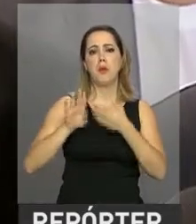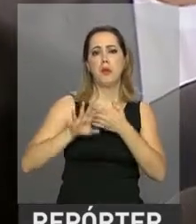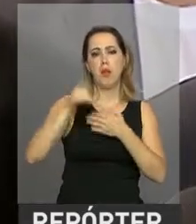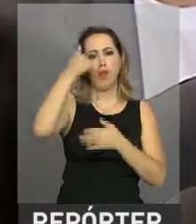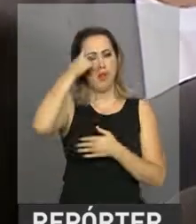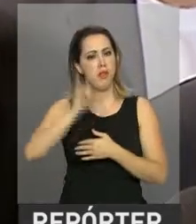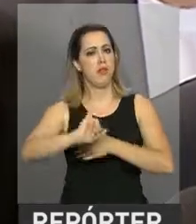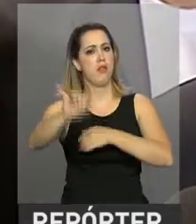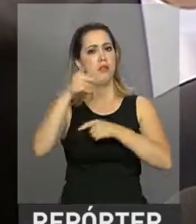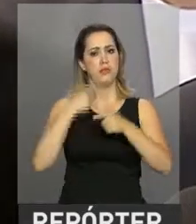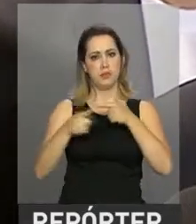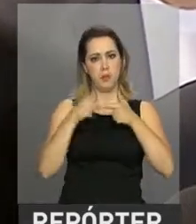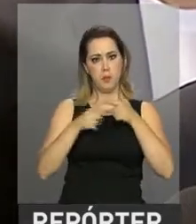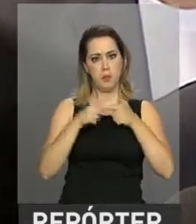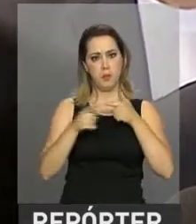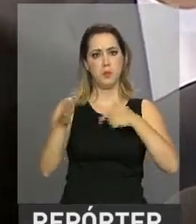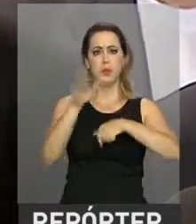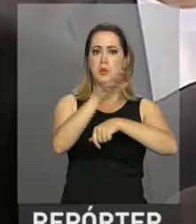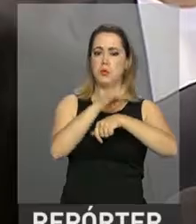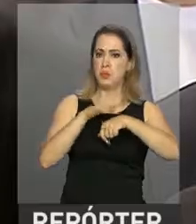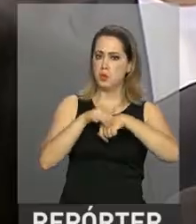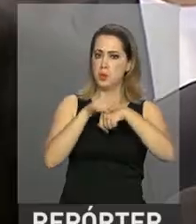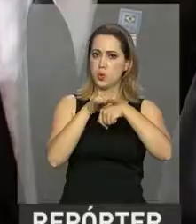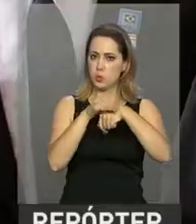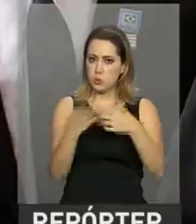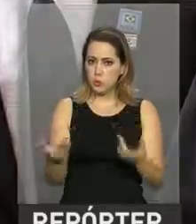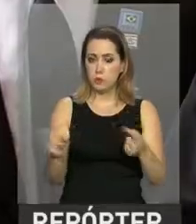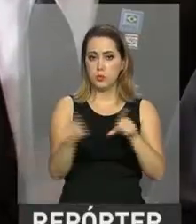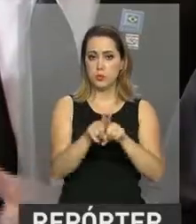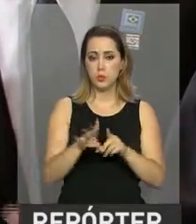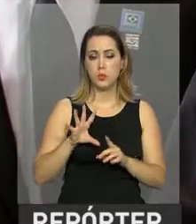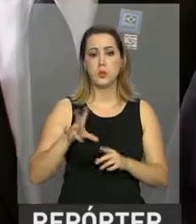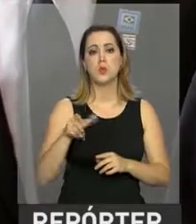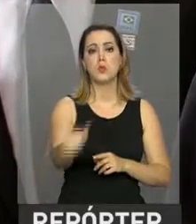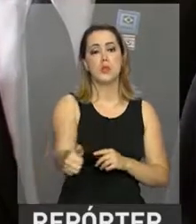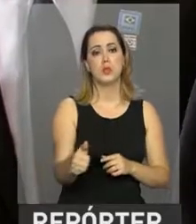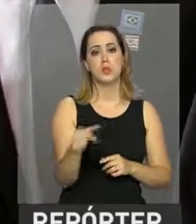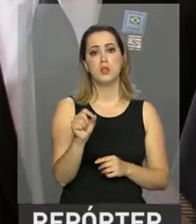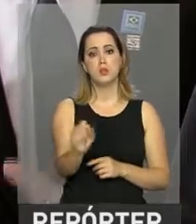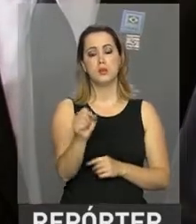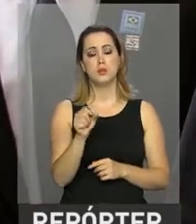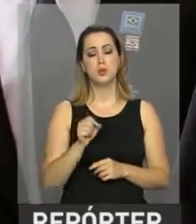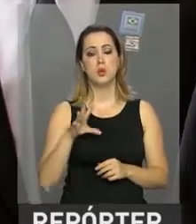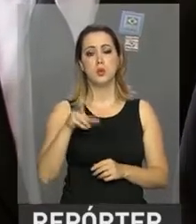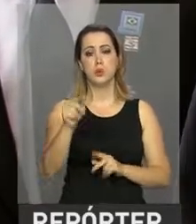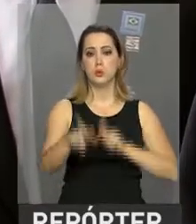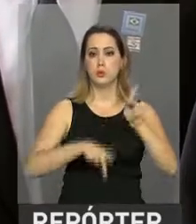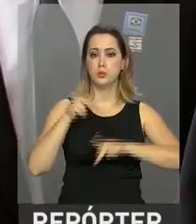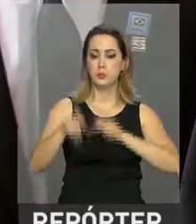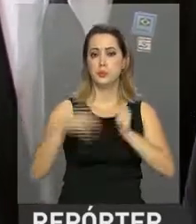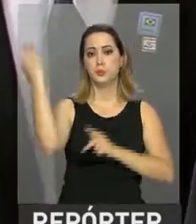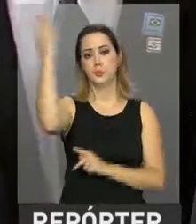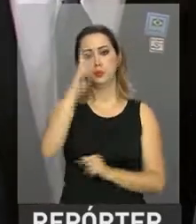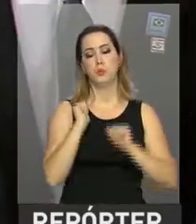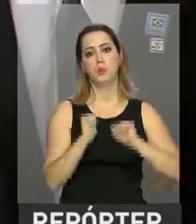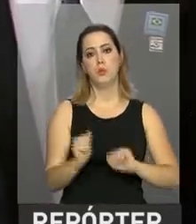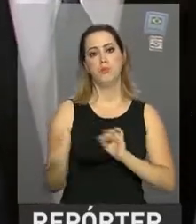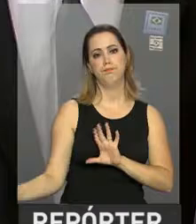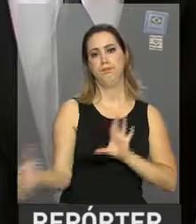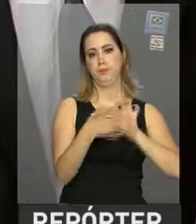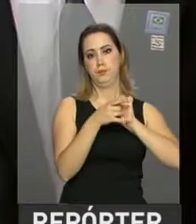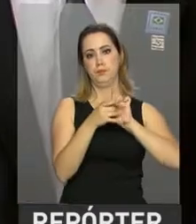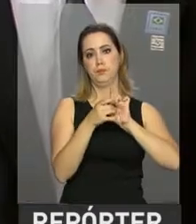mosquito causa à saúde das pessoas, que toda a população brasileira, todo o povo brasileiro, possa